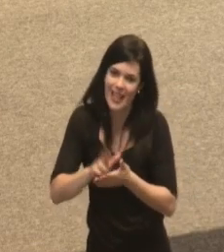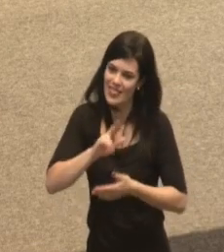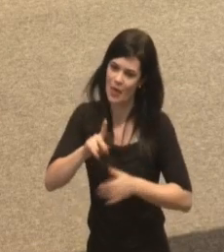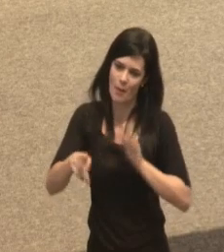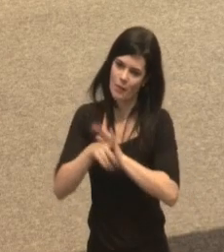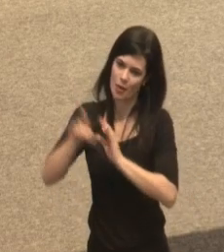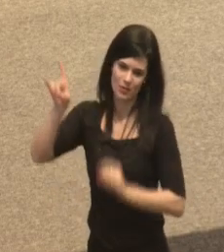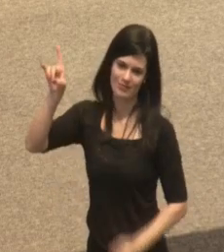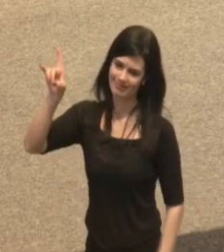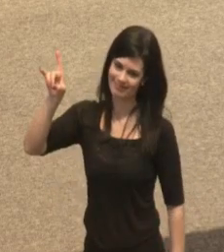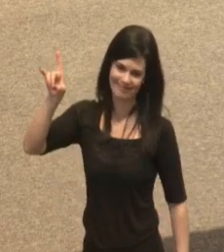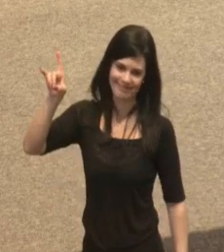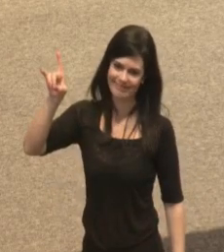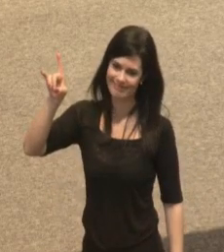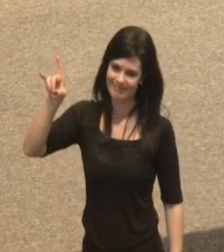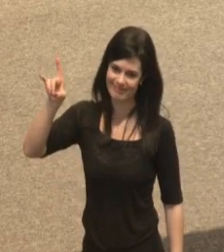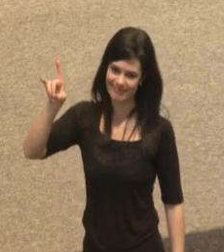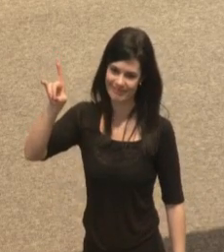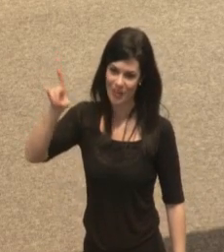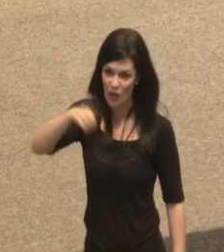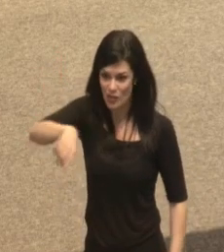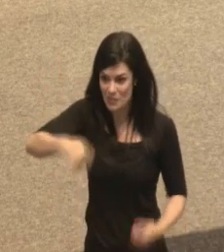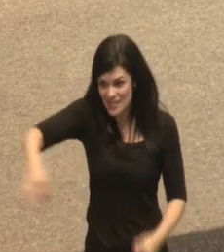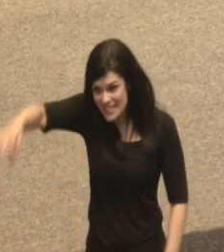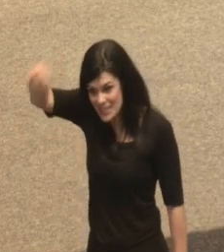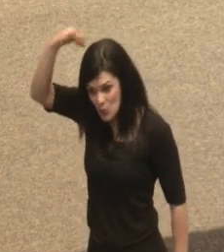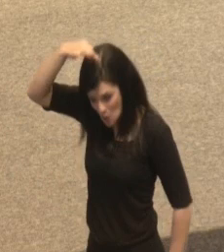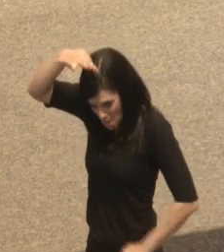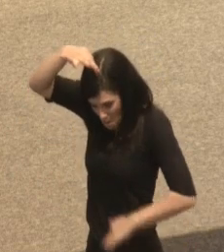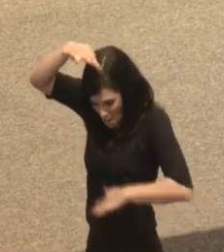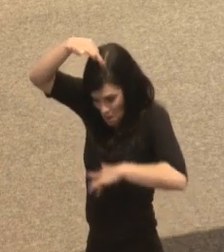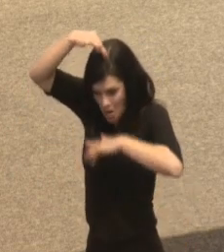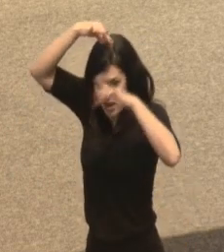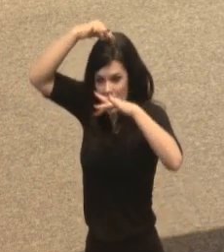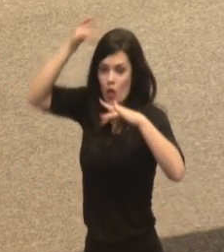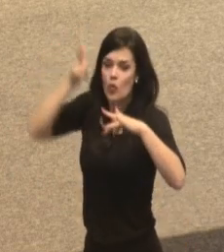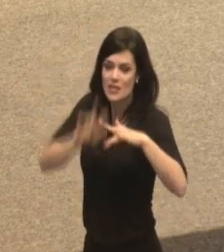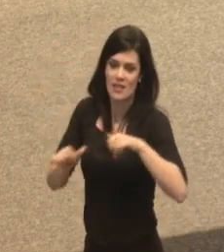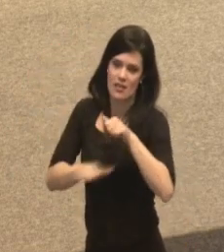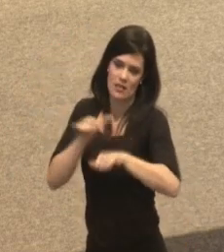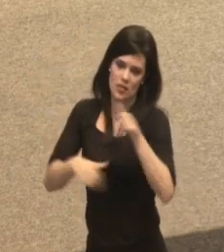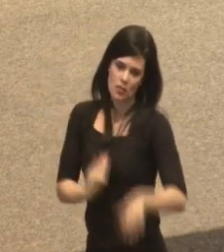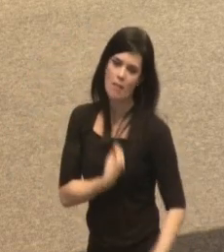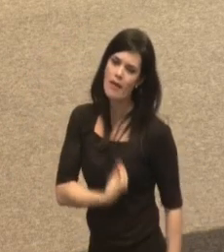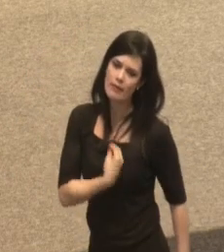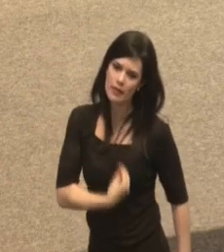você não é dele. O Espírito não testifica com o seu Espírito que você é filho de Deus.